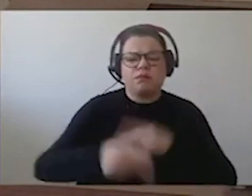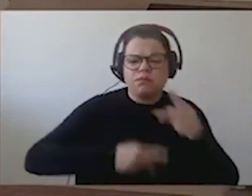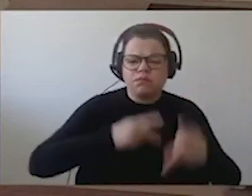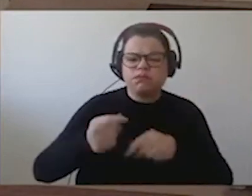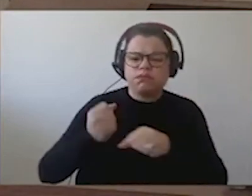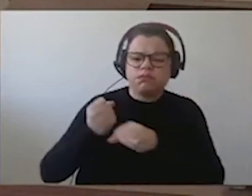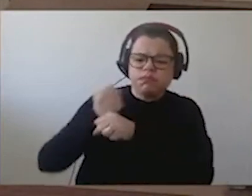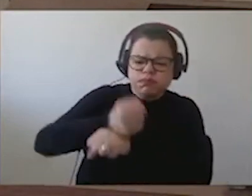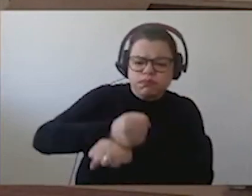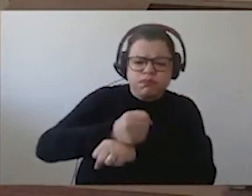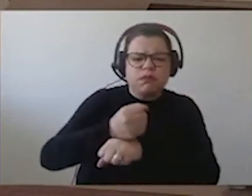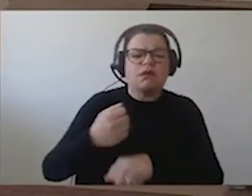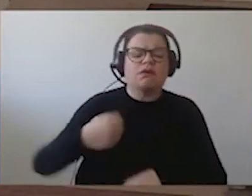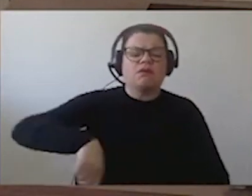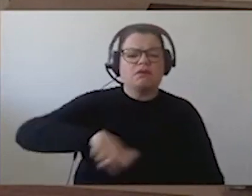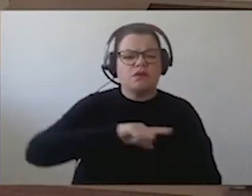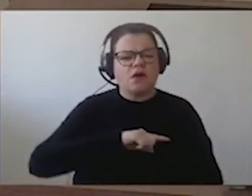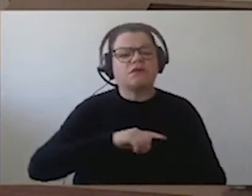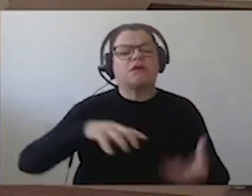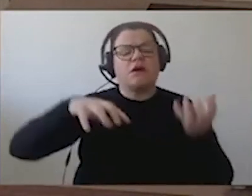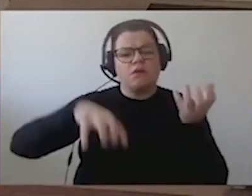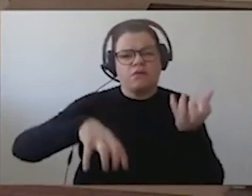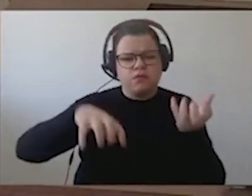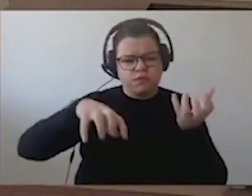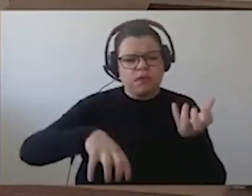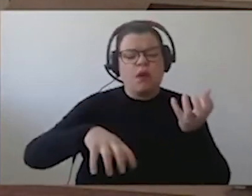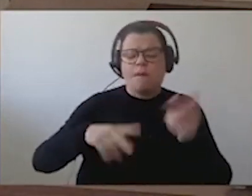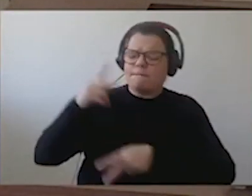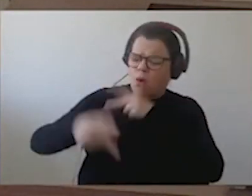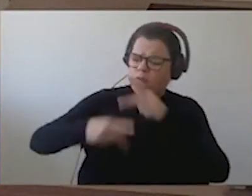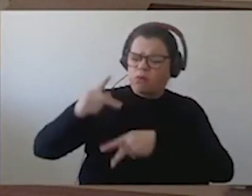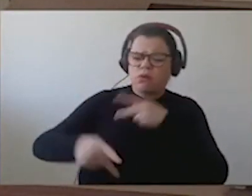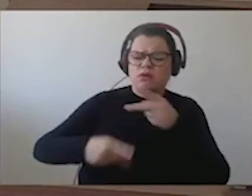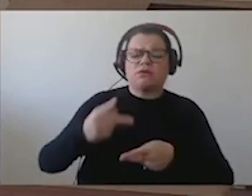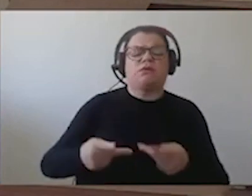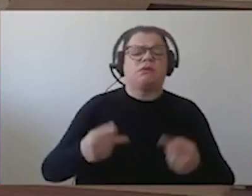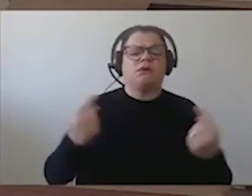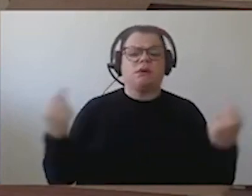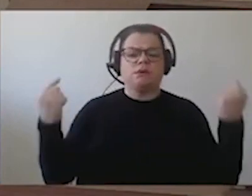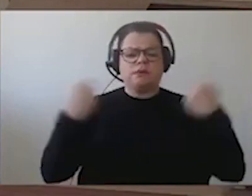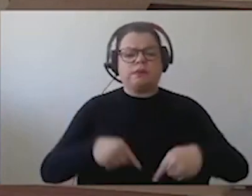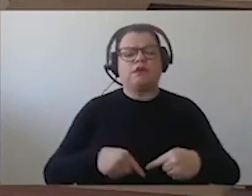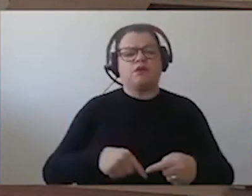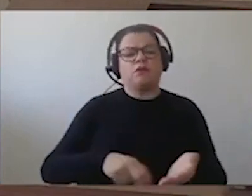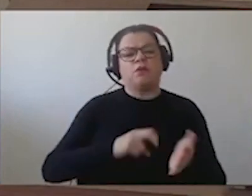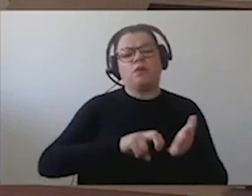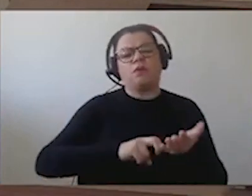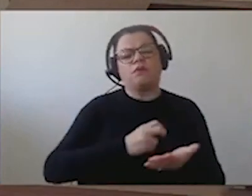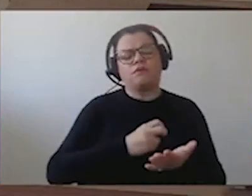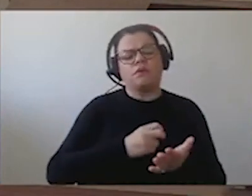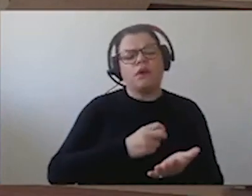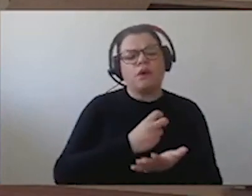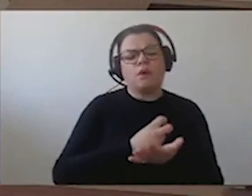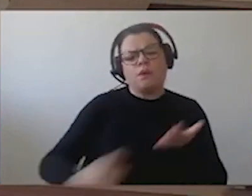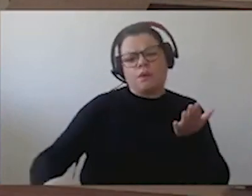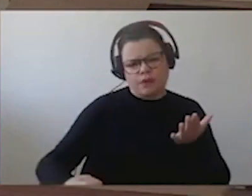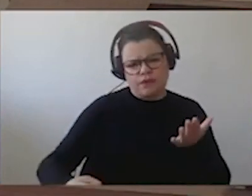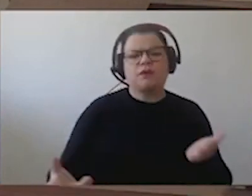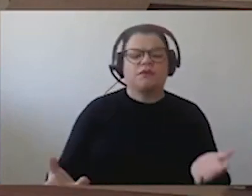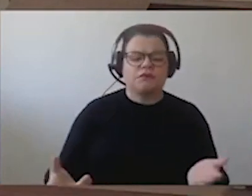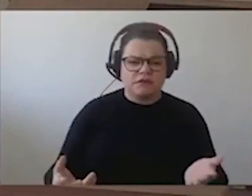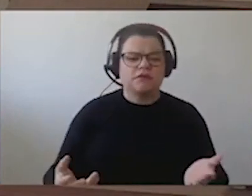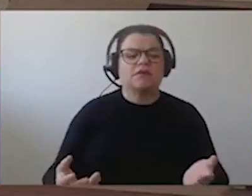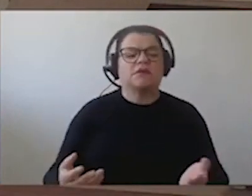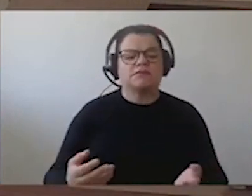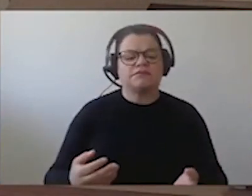nosso Congresso Federal da própria população, que culminou no impeachment da ex-presidente, que é uma decisão constitucional. Então, é